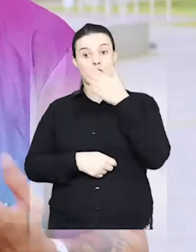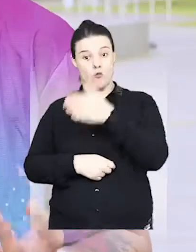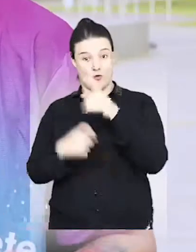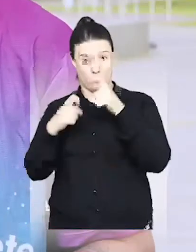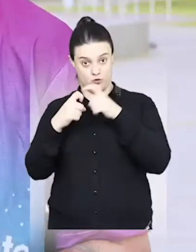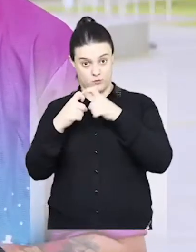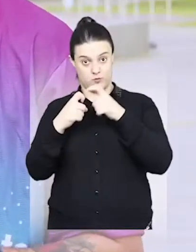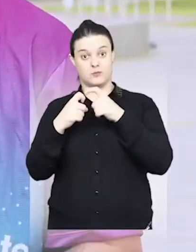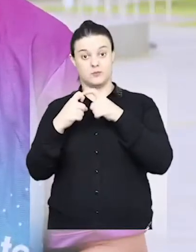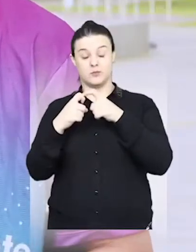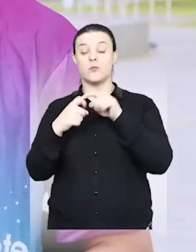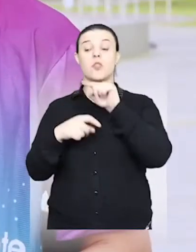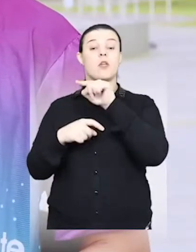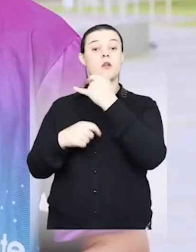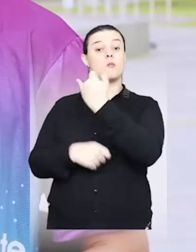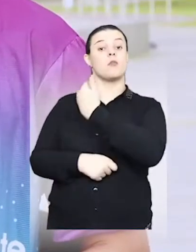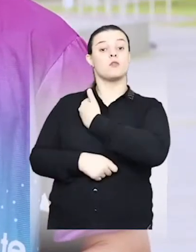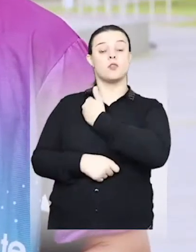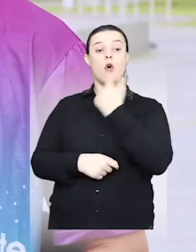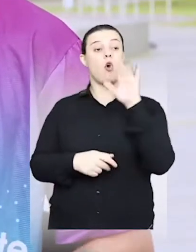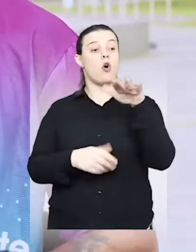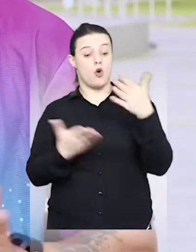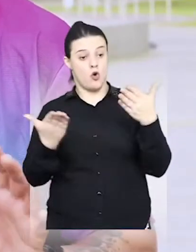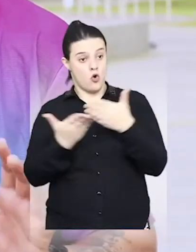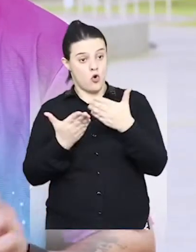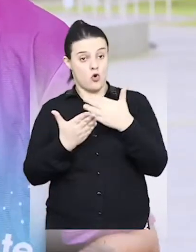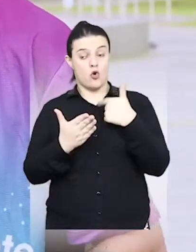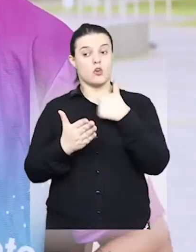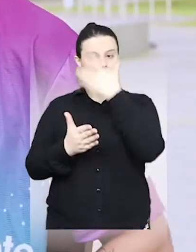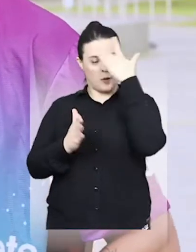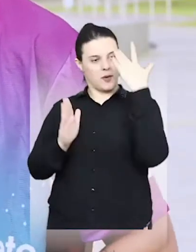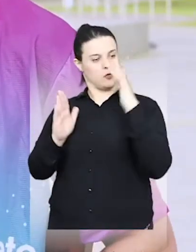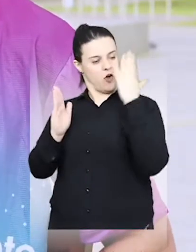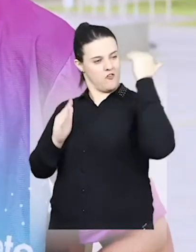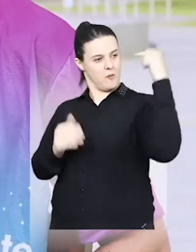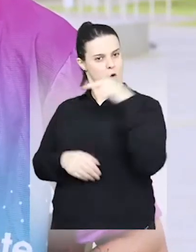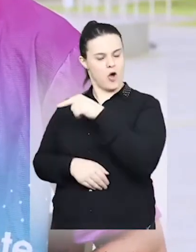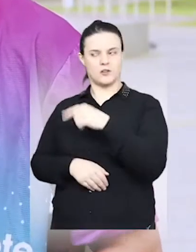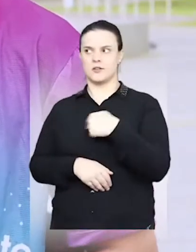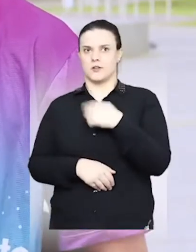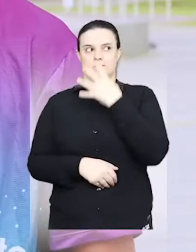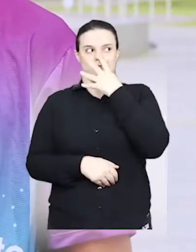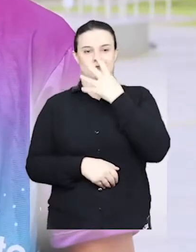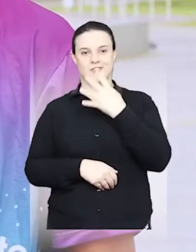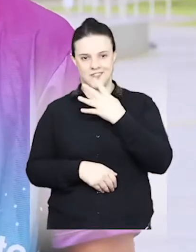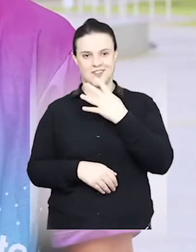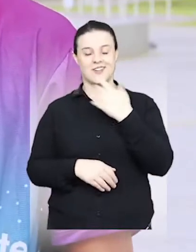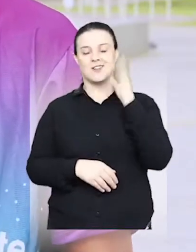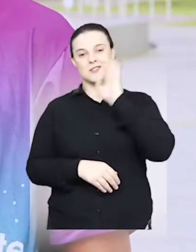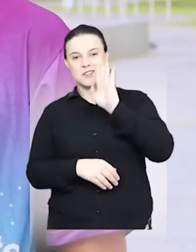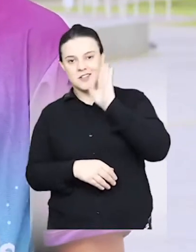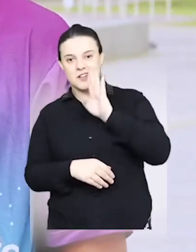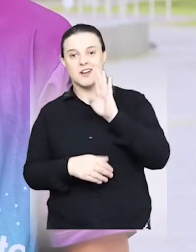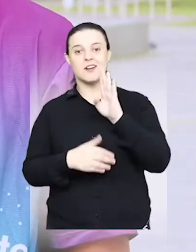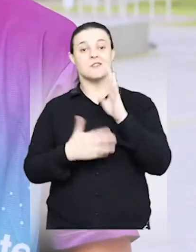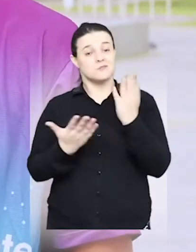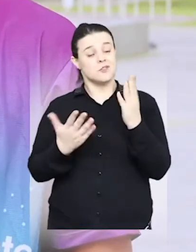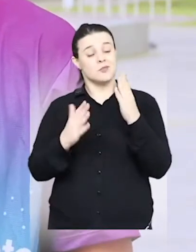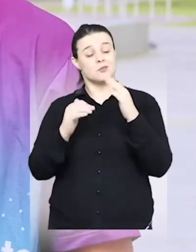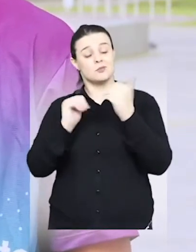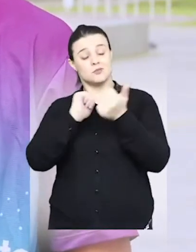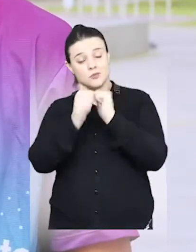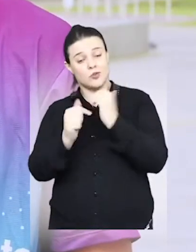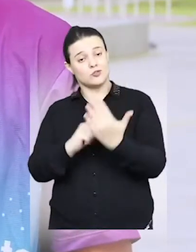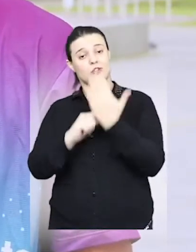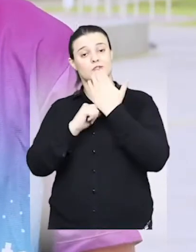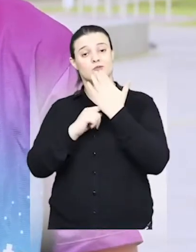quando eu cheguei no consultório, o médico avisou: hoje nós temos uma celebridade. Então assim é muito bacana. Tá aí uma função